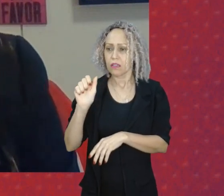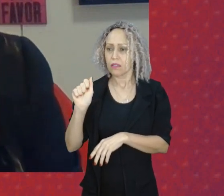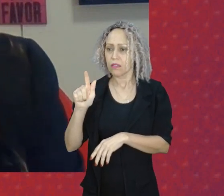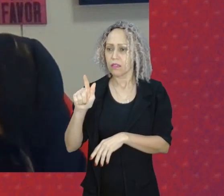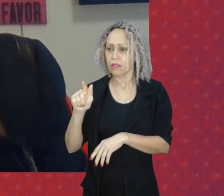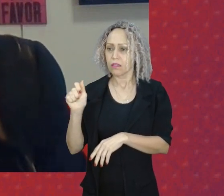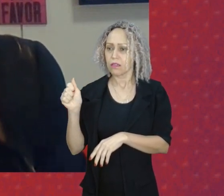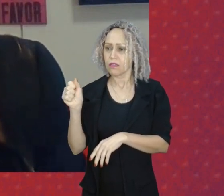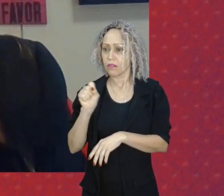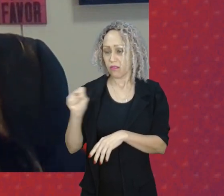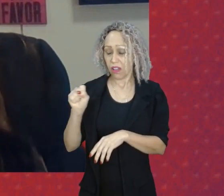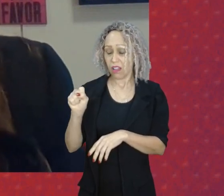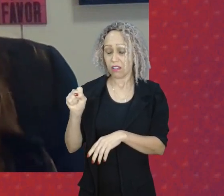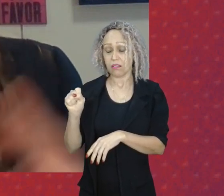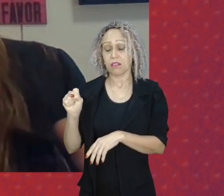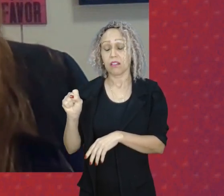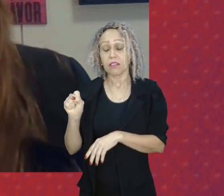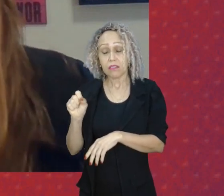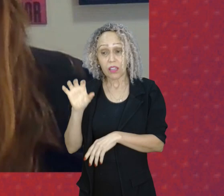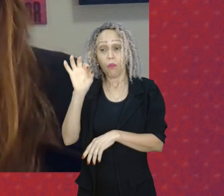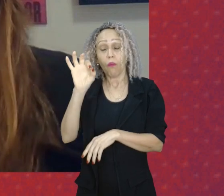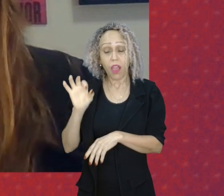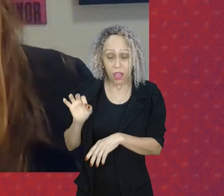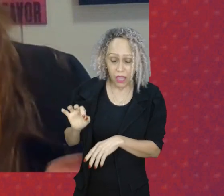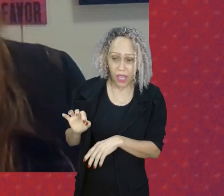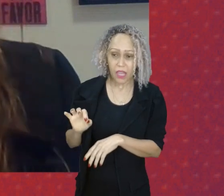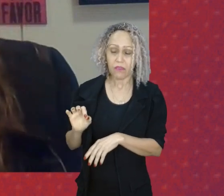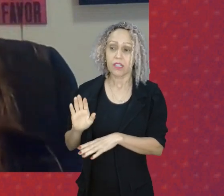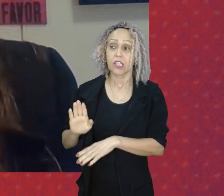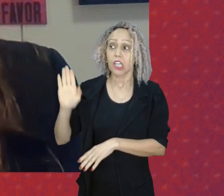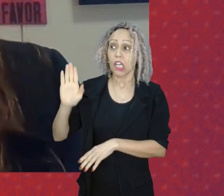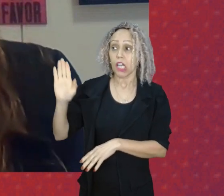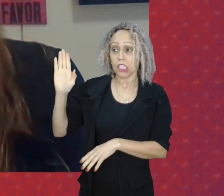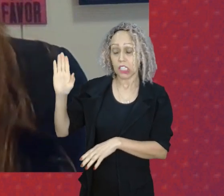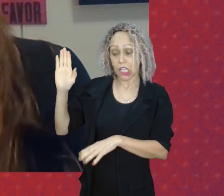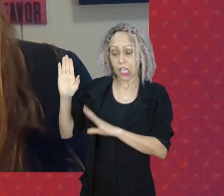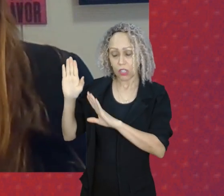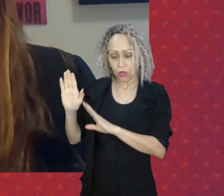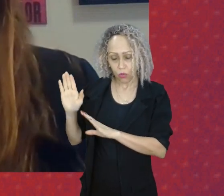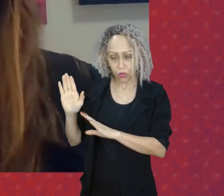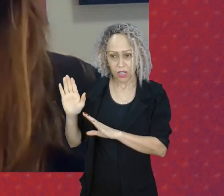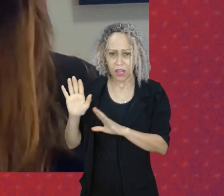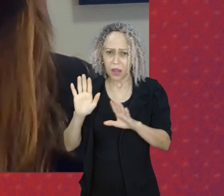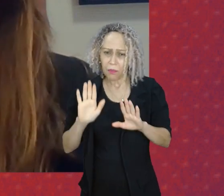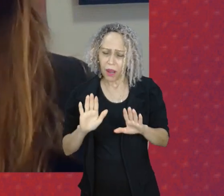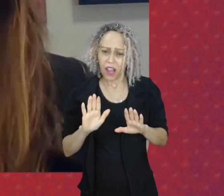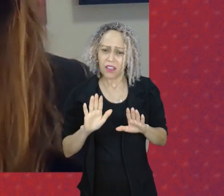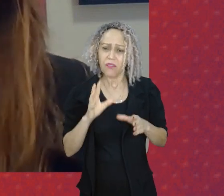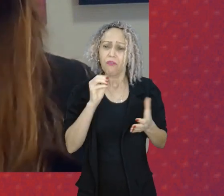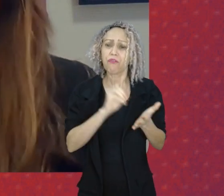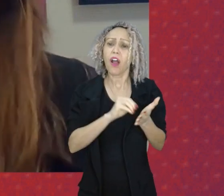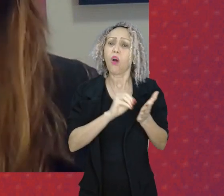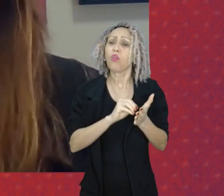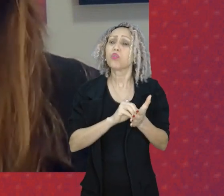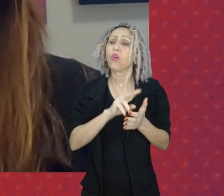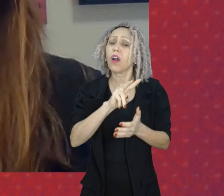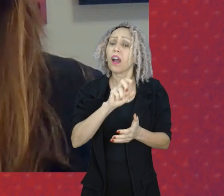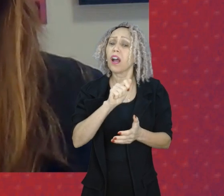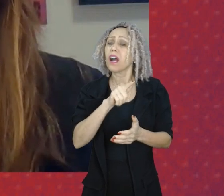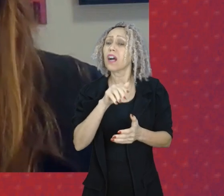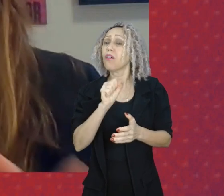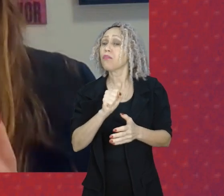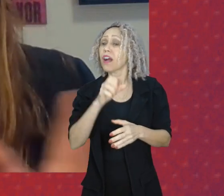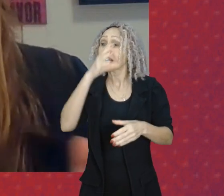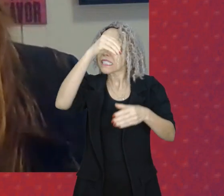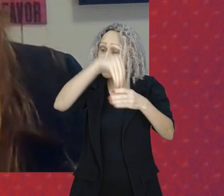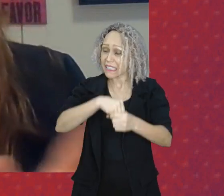candidaturas e não de assentos, que na maioria dos países em que há paridade de gênero, a reserva ou de assentos no